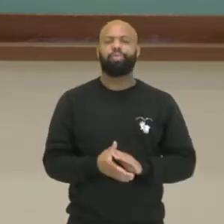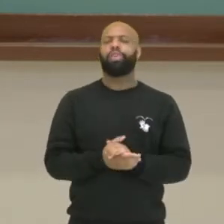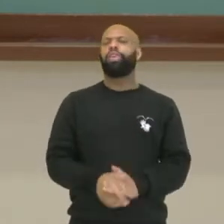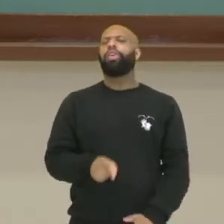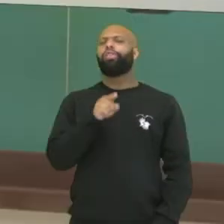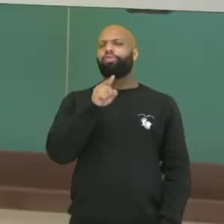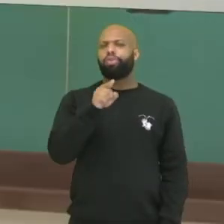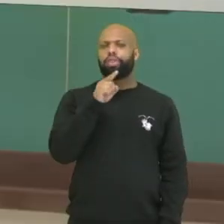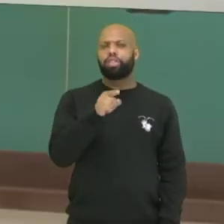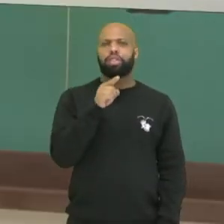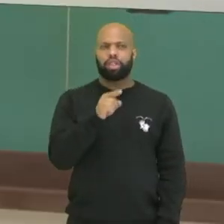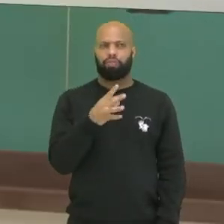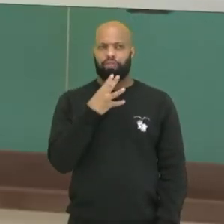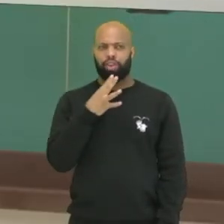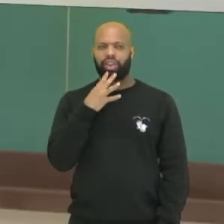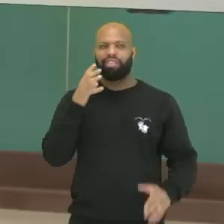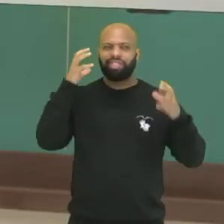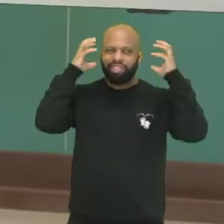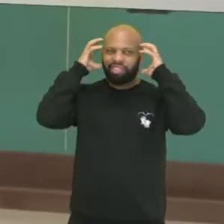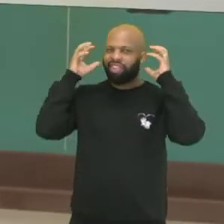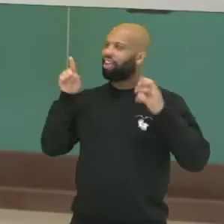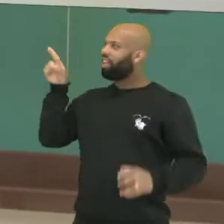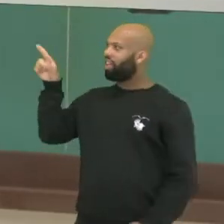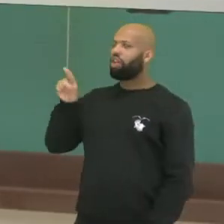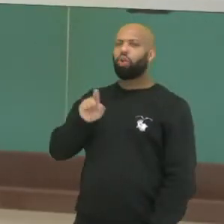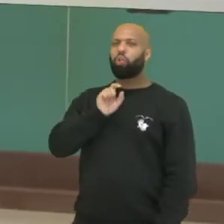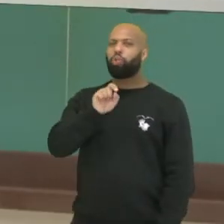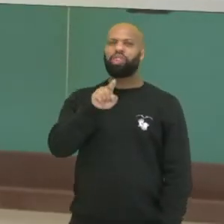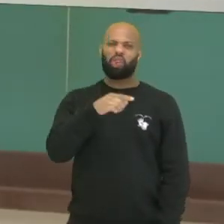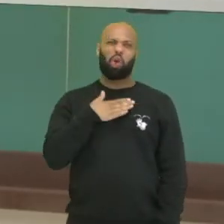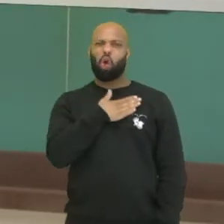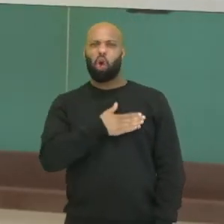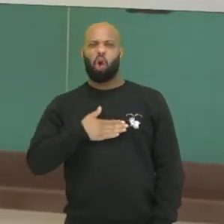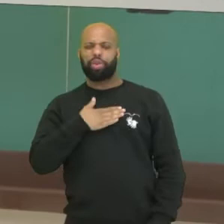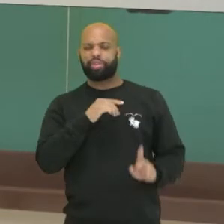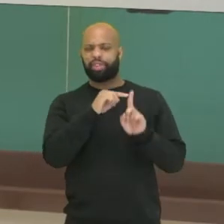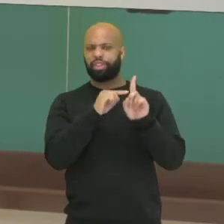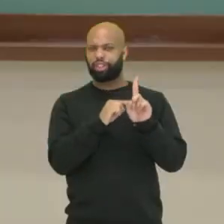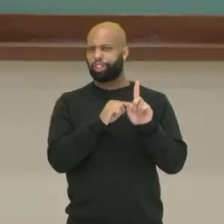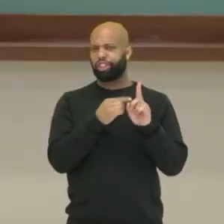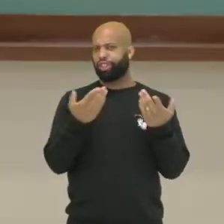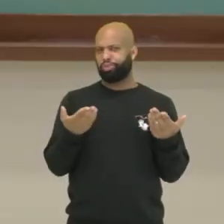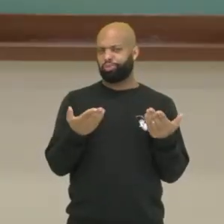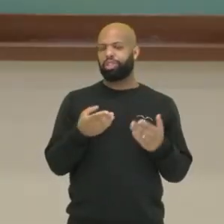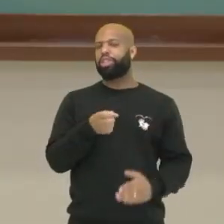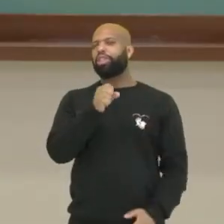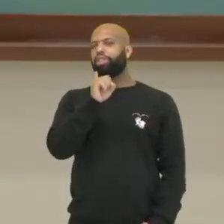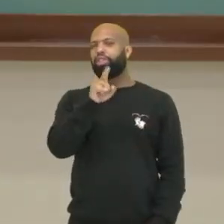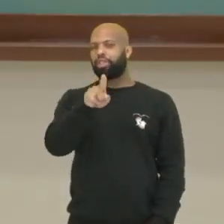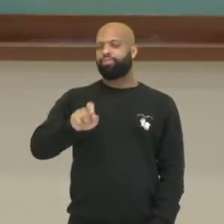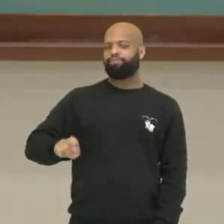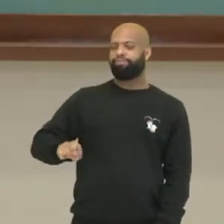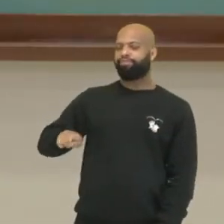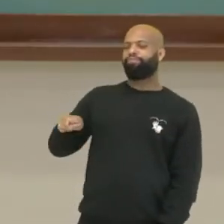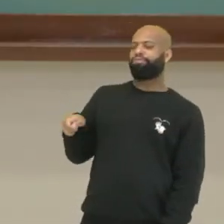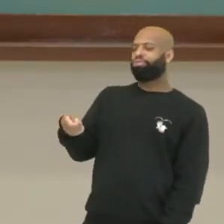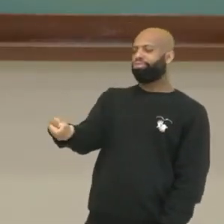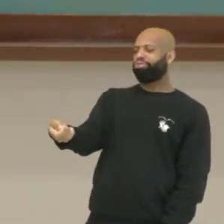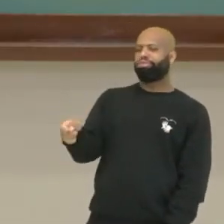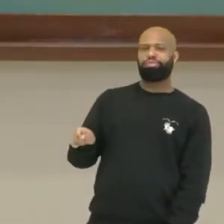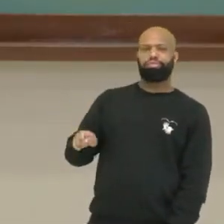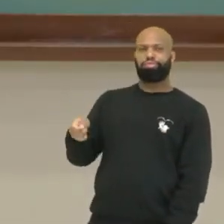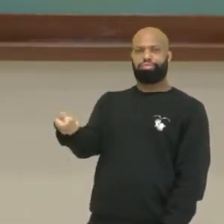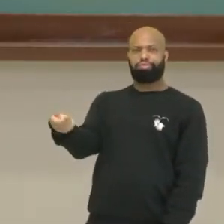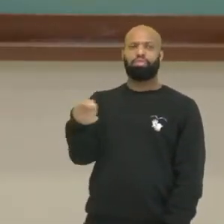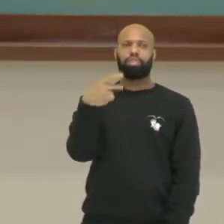costuma ouvir rádio? O que você gosta de ouvir no rádio? Pense um pouquinho. Quando você liga o rádio aí na sua casa,